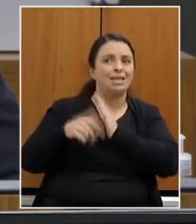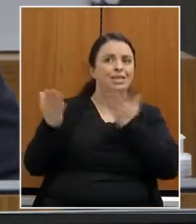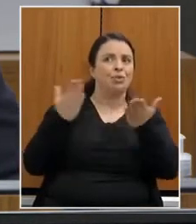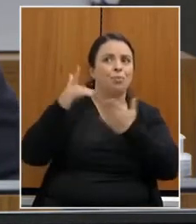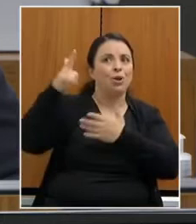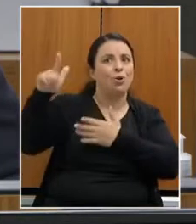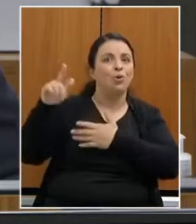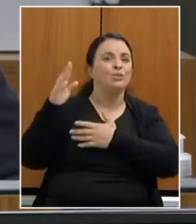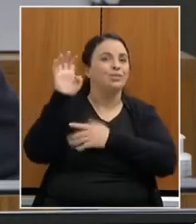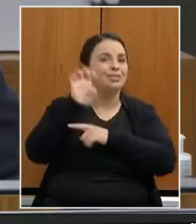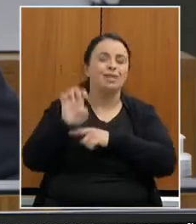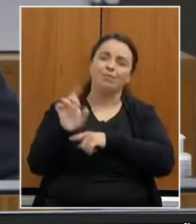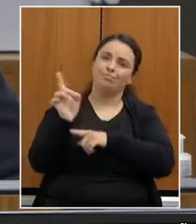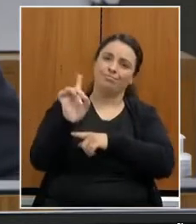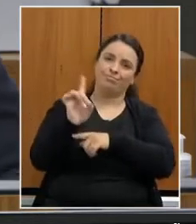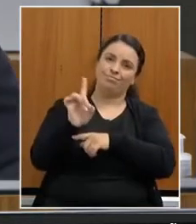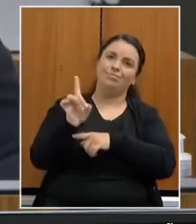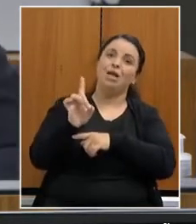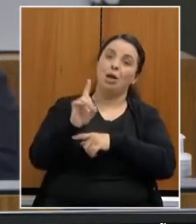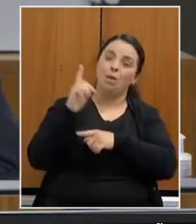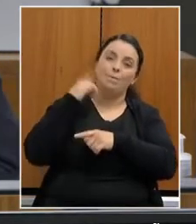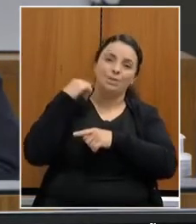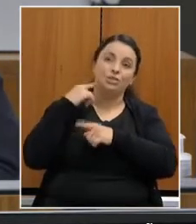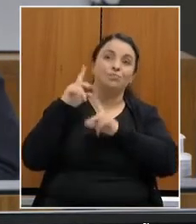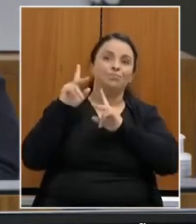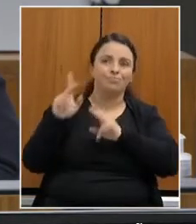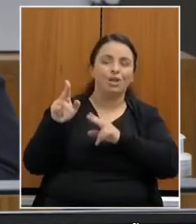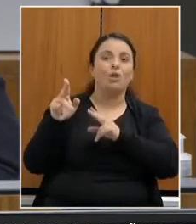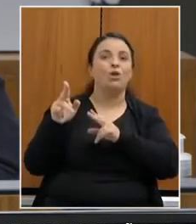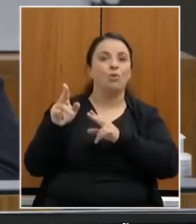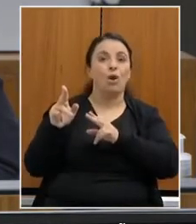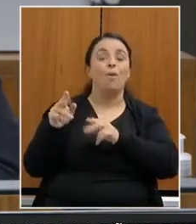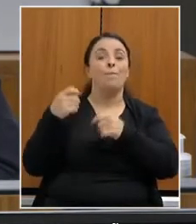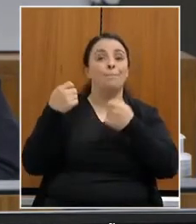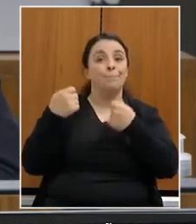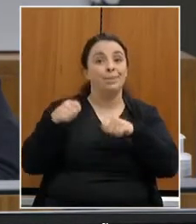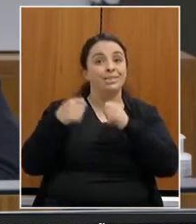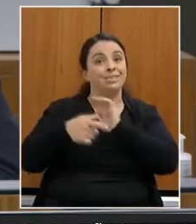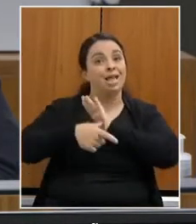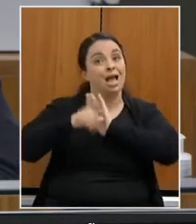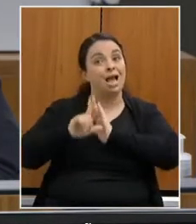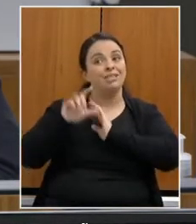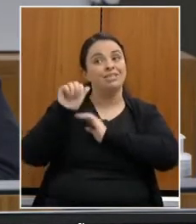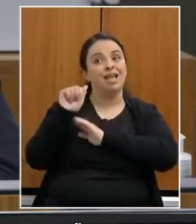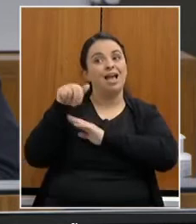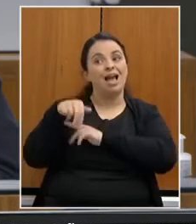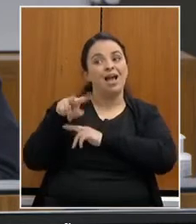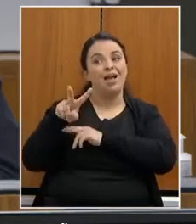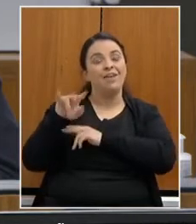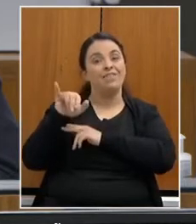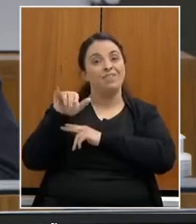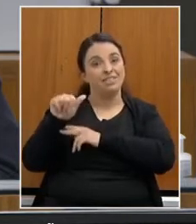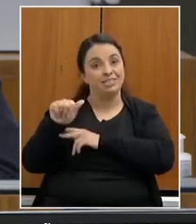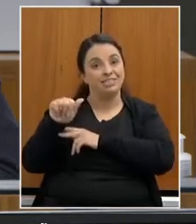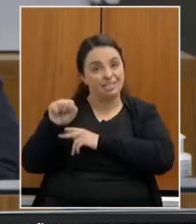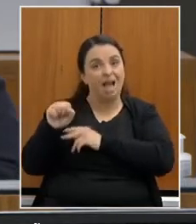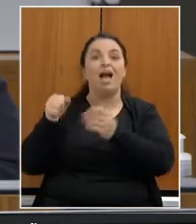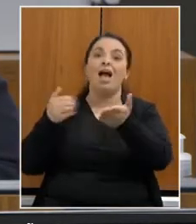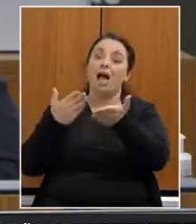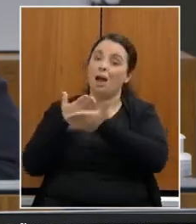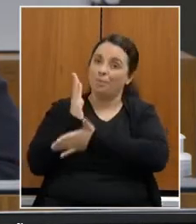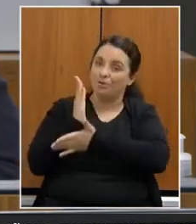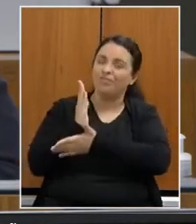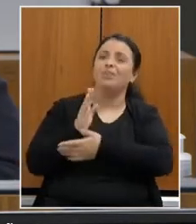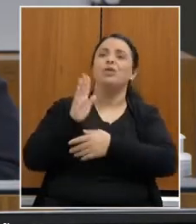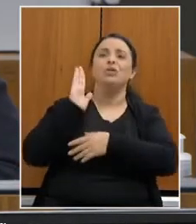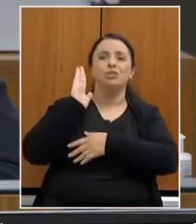aprovação emergencial da Anvisa então já já já fizemos várias reuniões com o Fundo Soberano